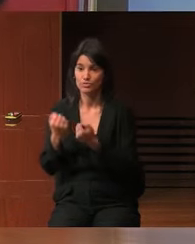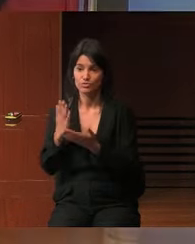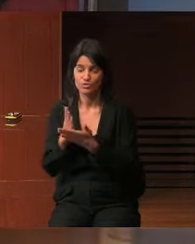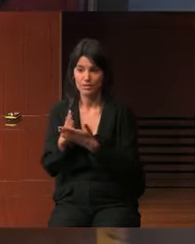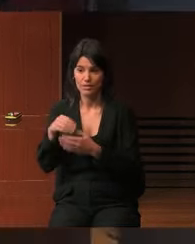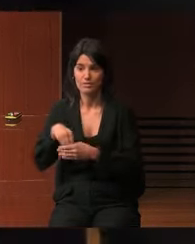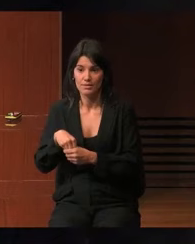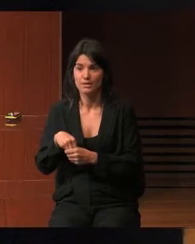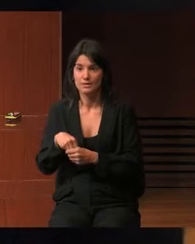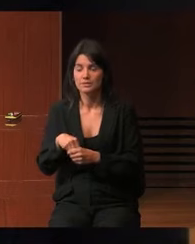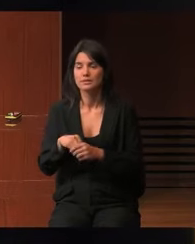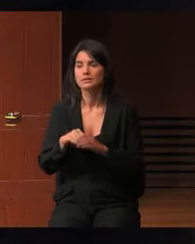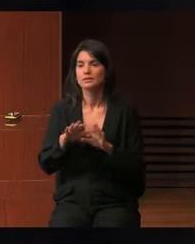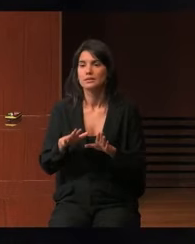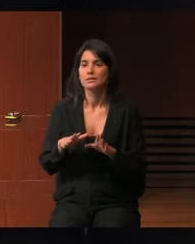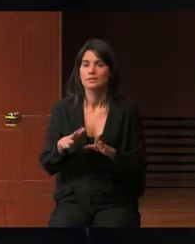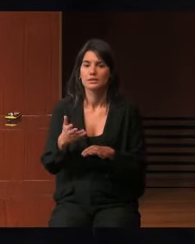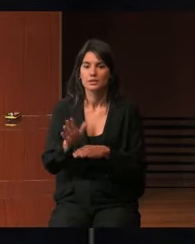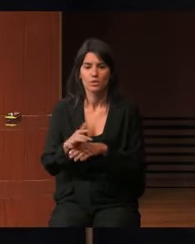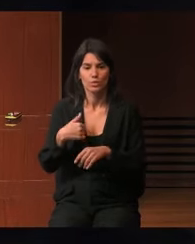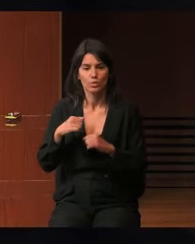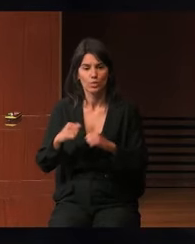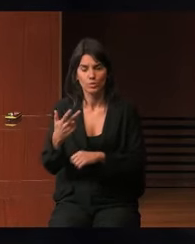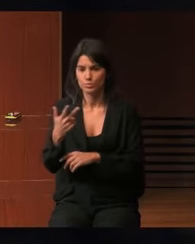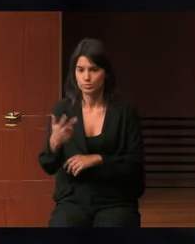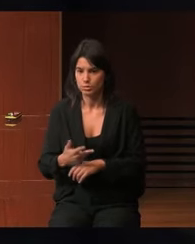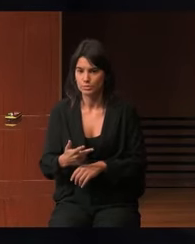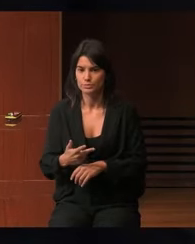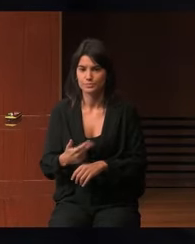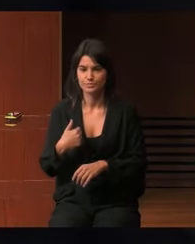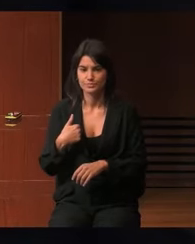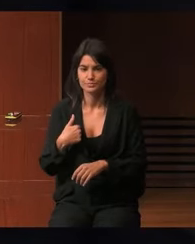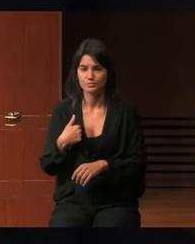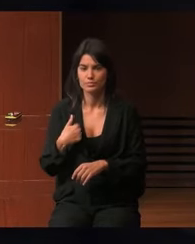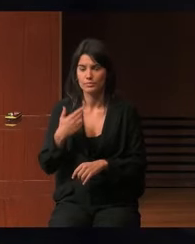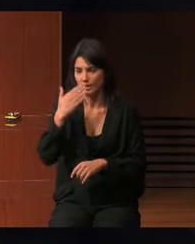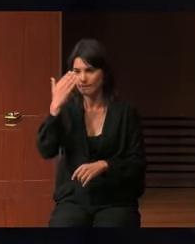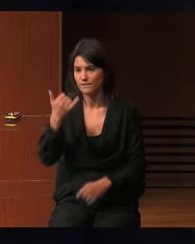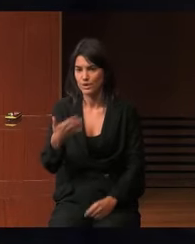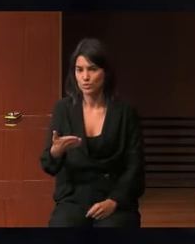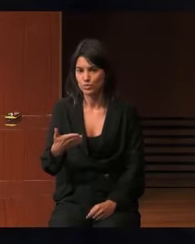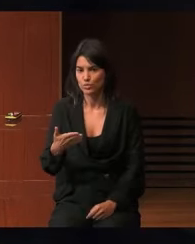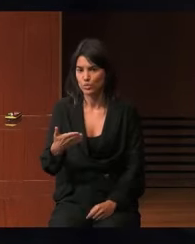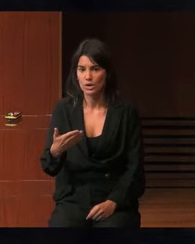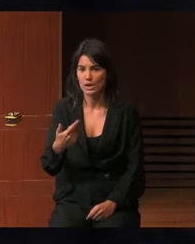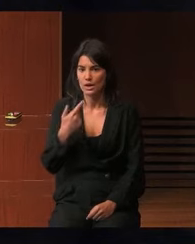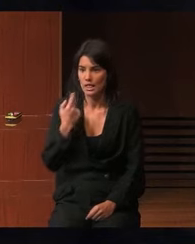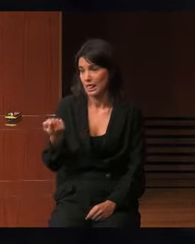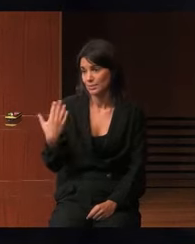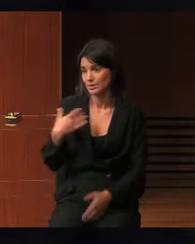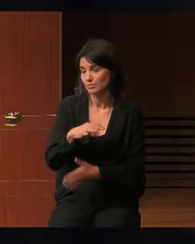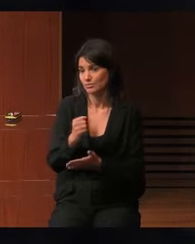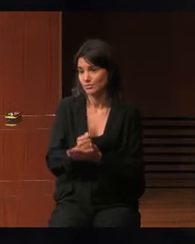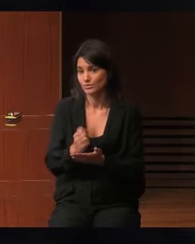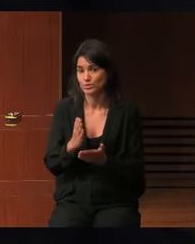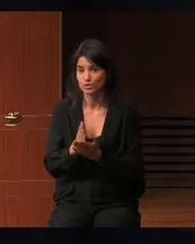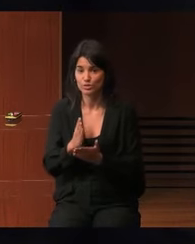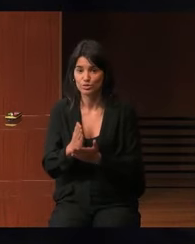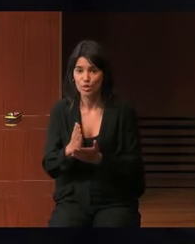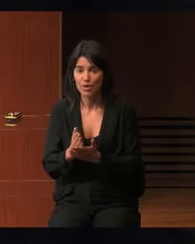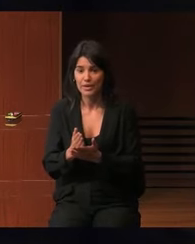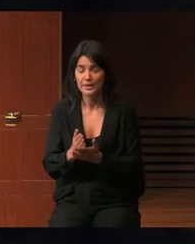escolas. No caso, eu concordo plenamente. Eu tenho 21 anos, não foi há muito tempo que eu acabei a escola, então